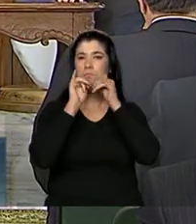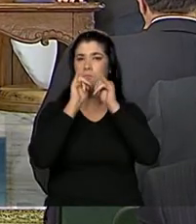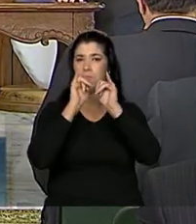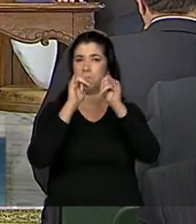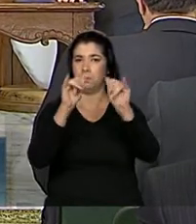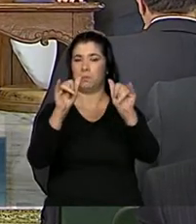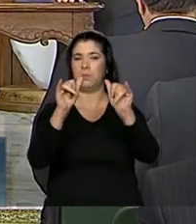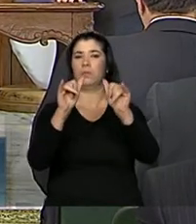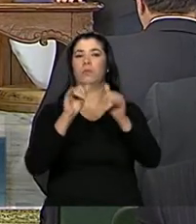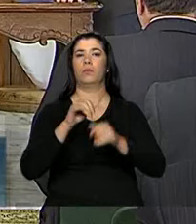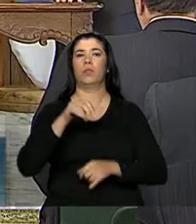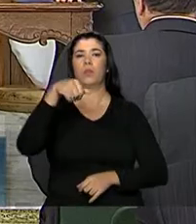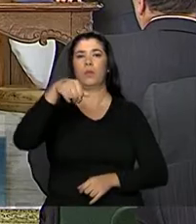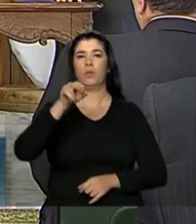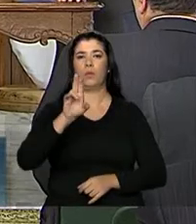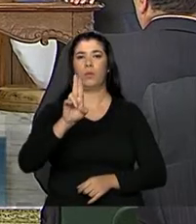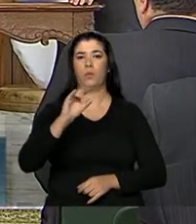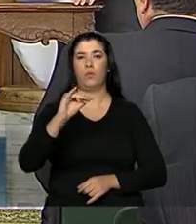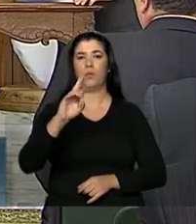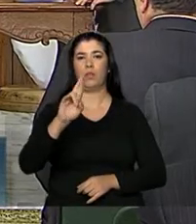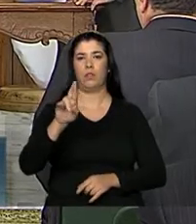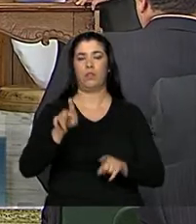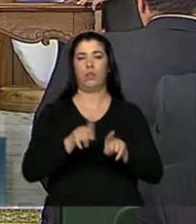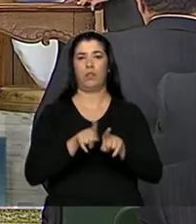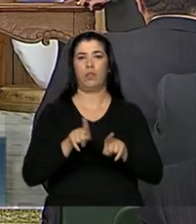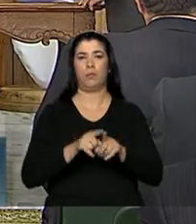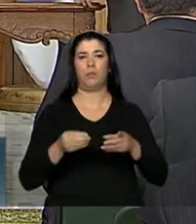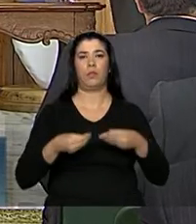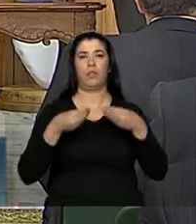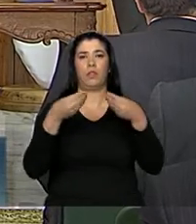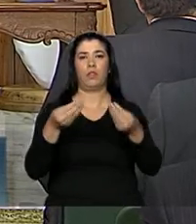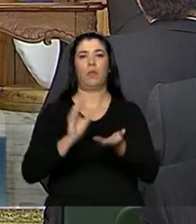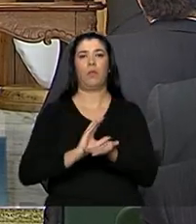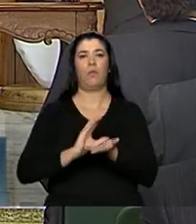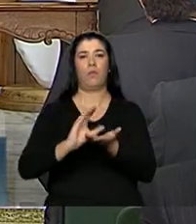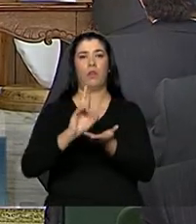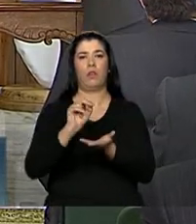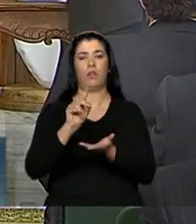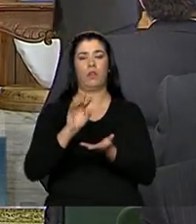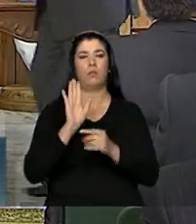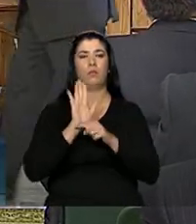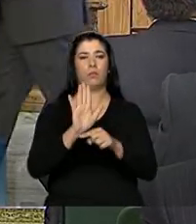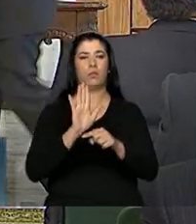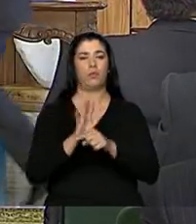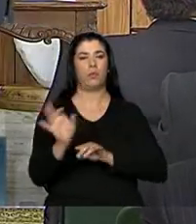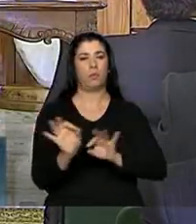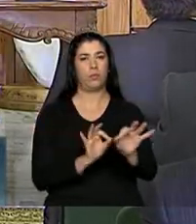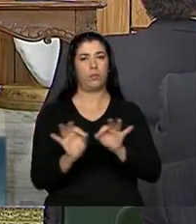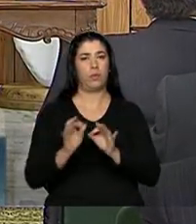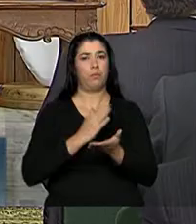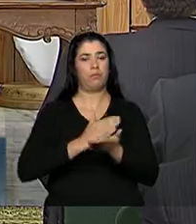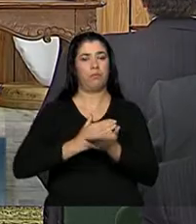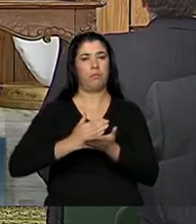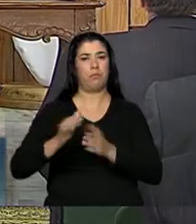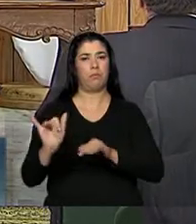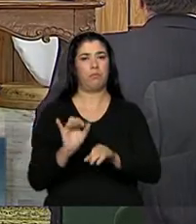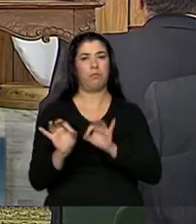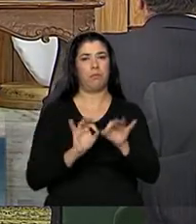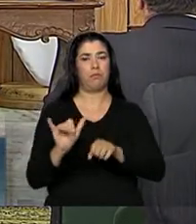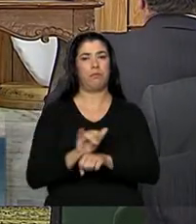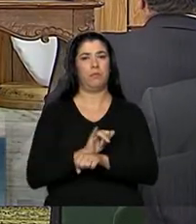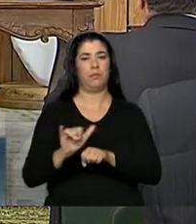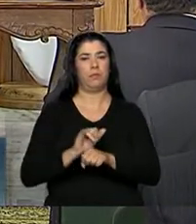energia nuclear e agora para a concessão de linha de crédito para financiamento de projetos de infraestrutura.